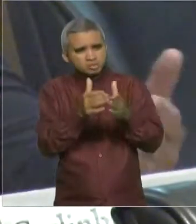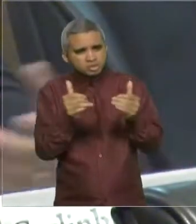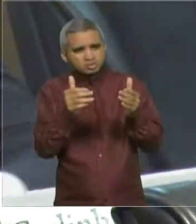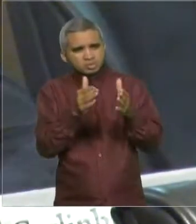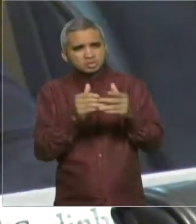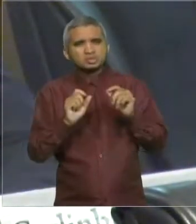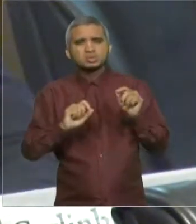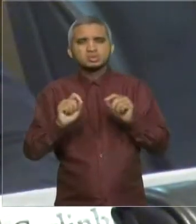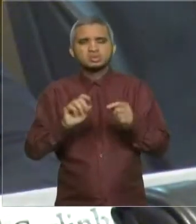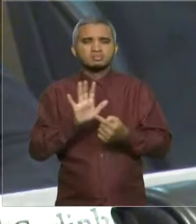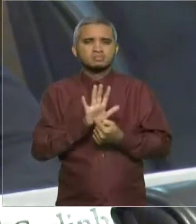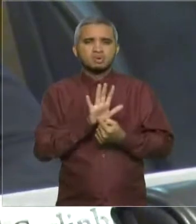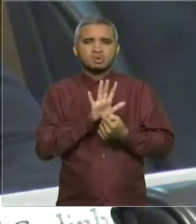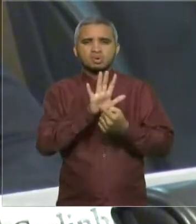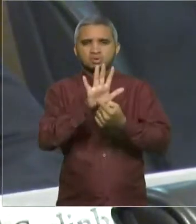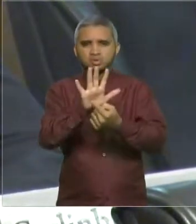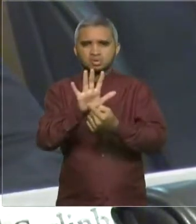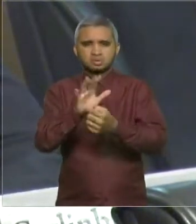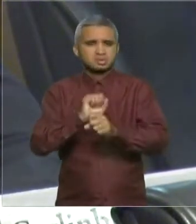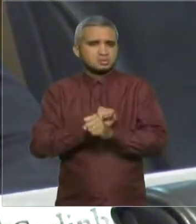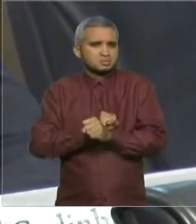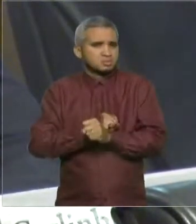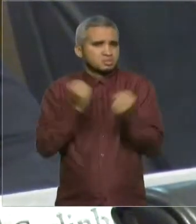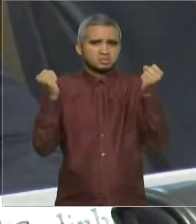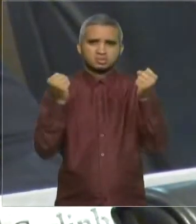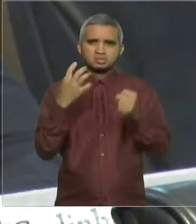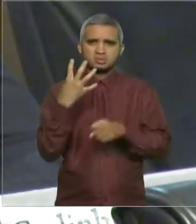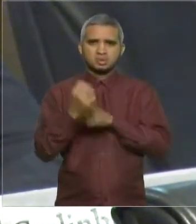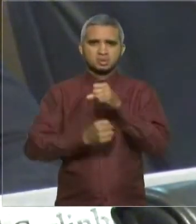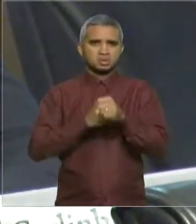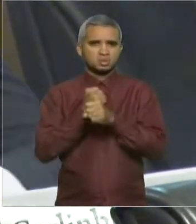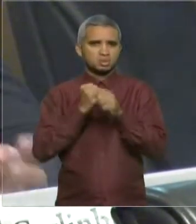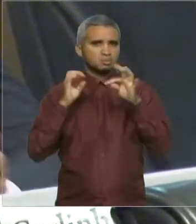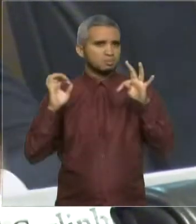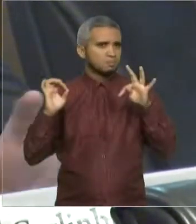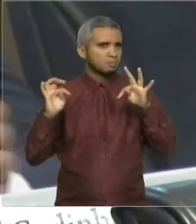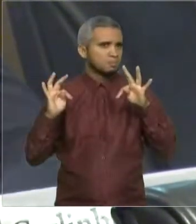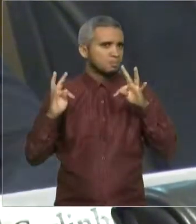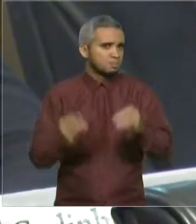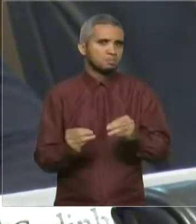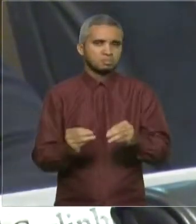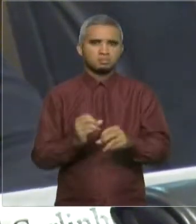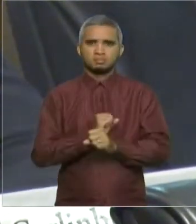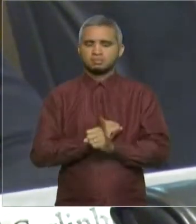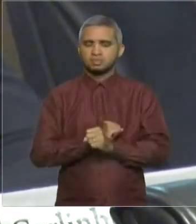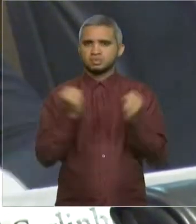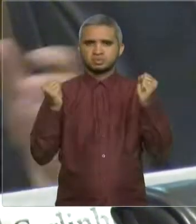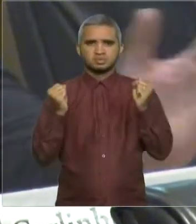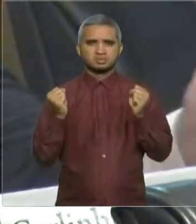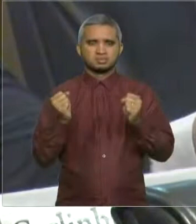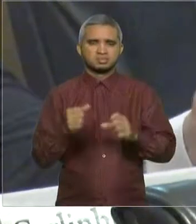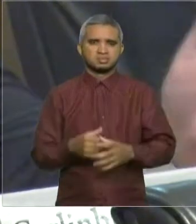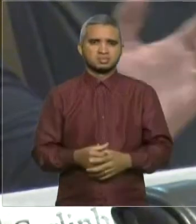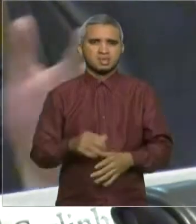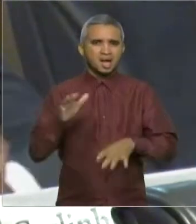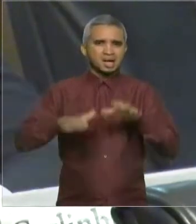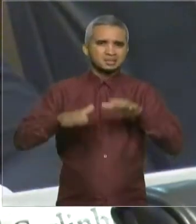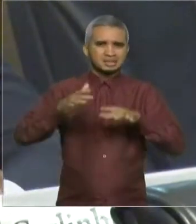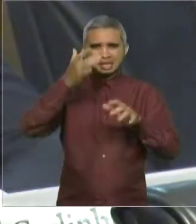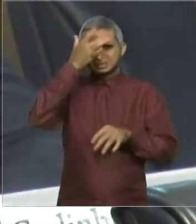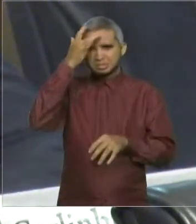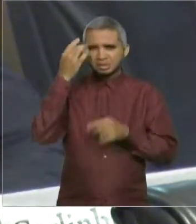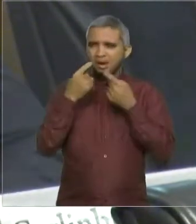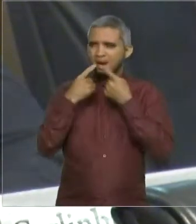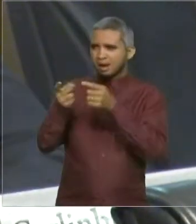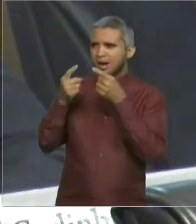impossível se fazer tudo em apenas 4 anos. E muitas pessoas não entendiam, né? Ah, mas está faltando isso, falta